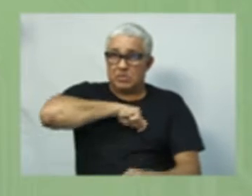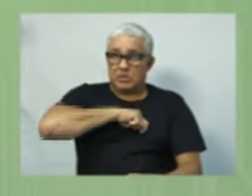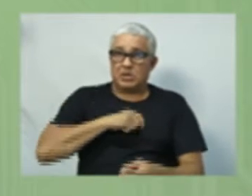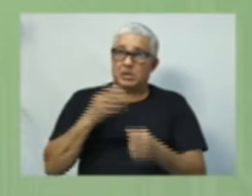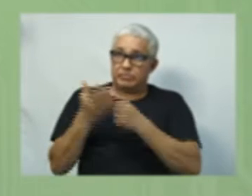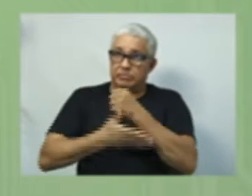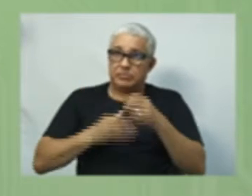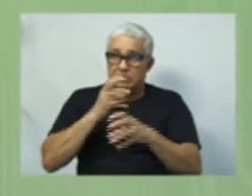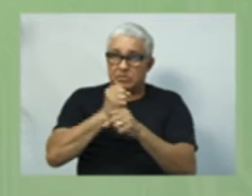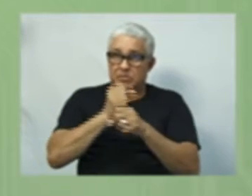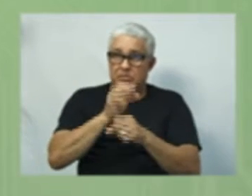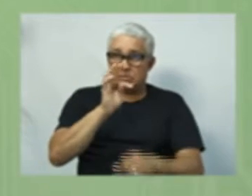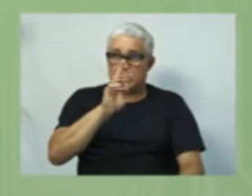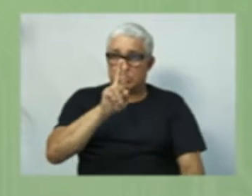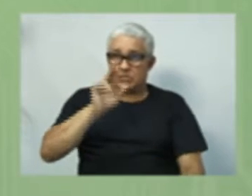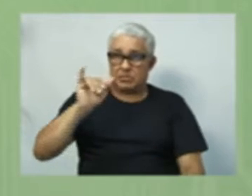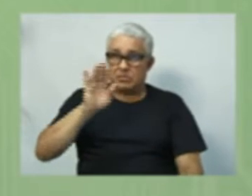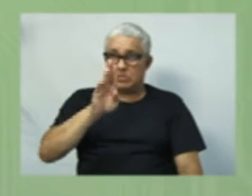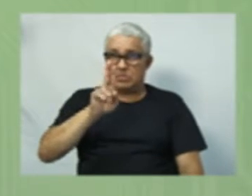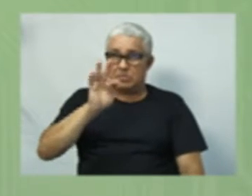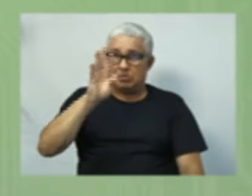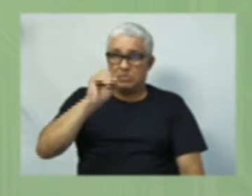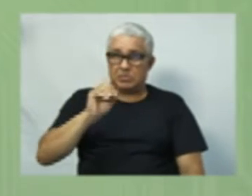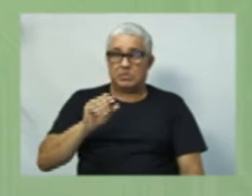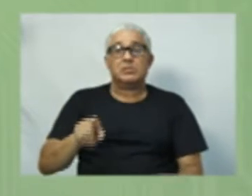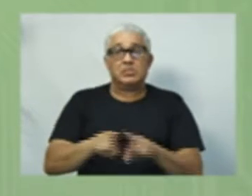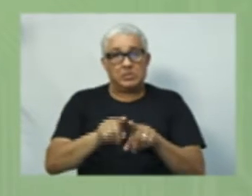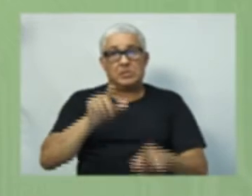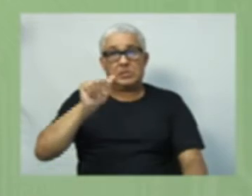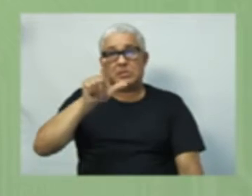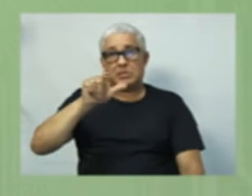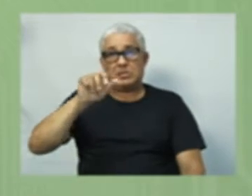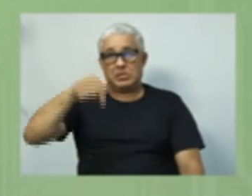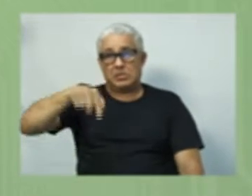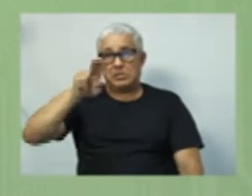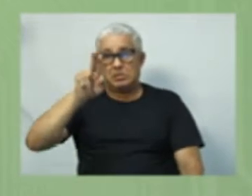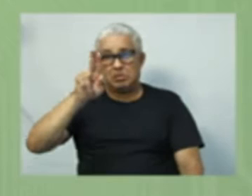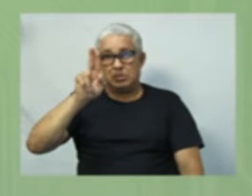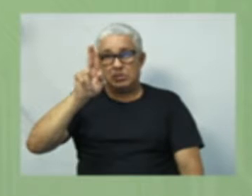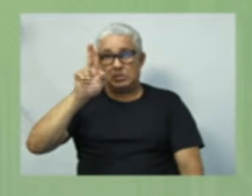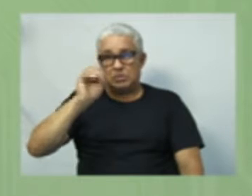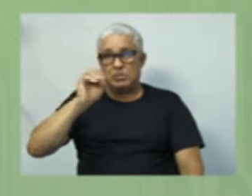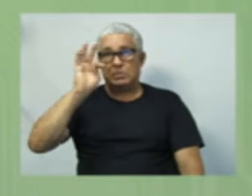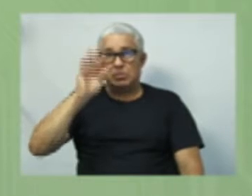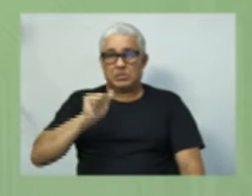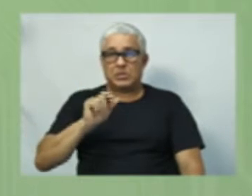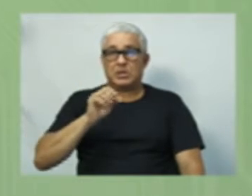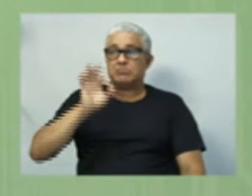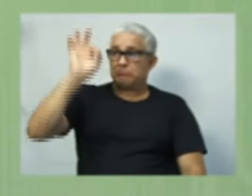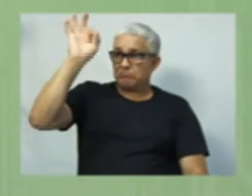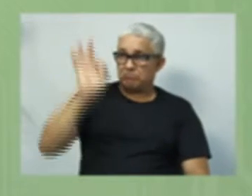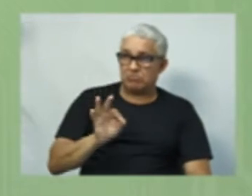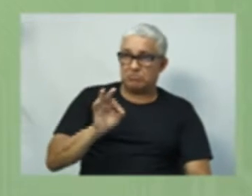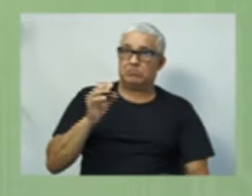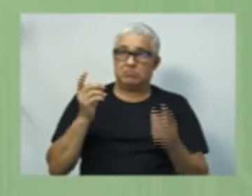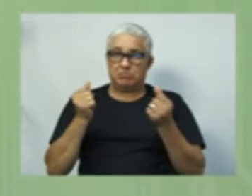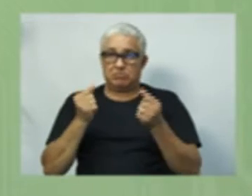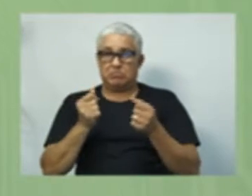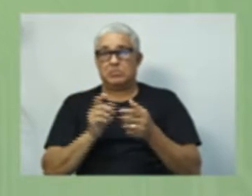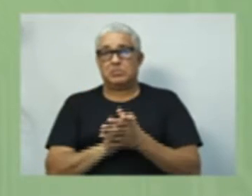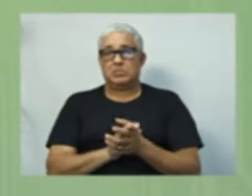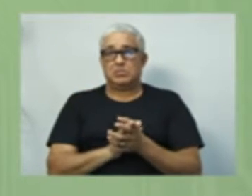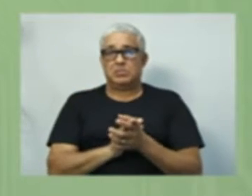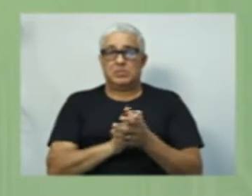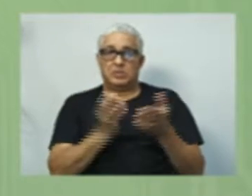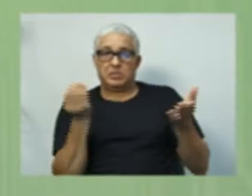do tributo. E a alíquota? A alíquota é um fator geralmente percentual que, quando aplicado